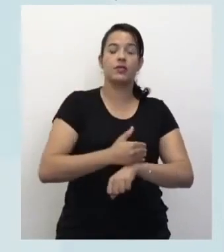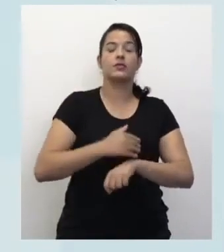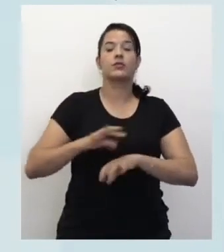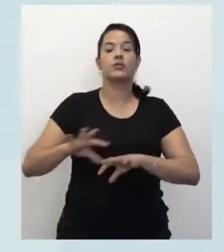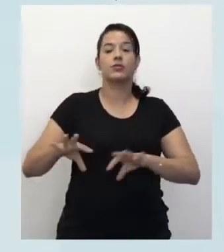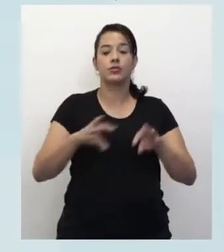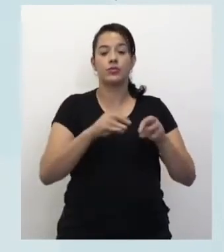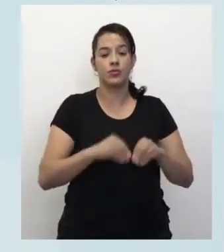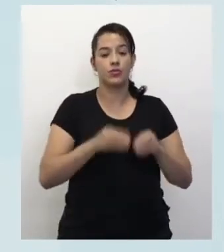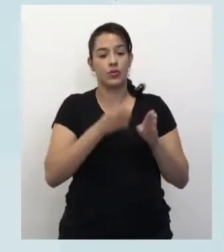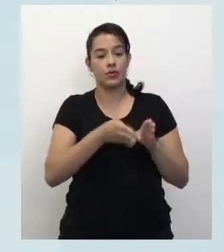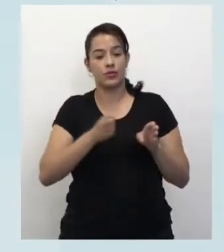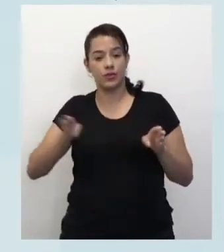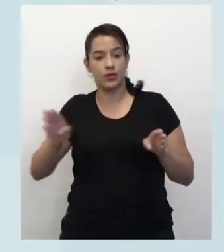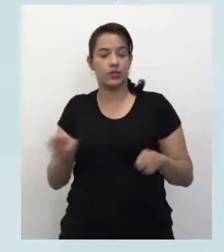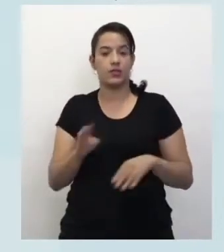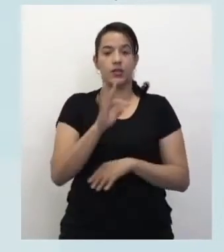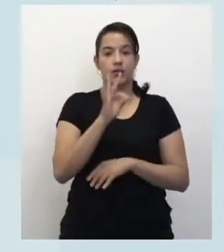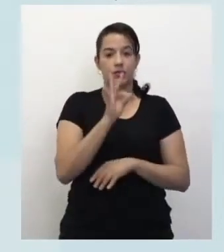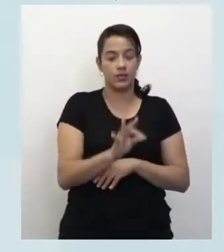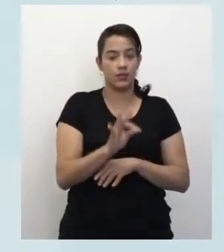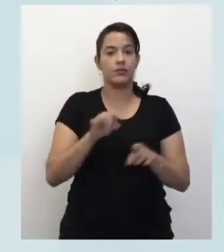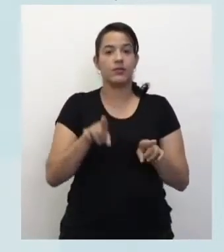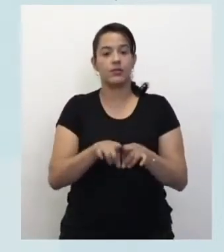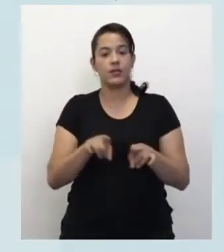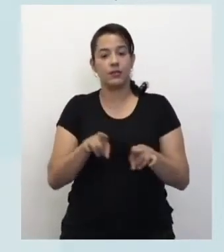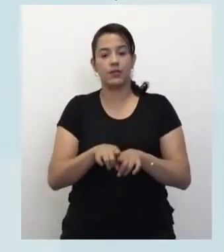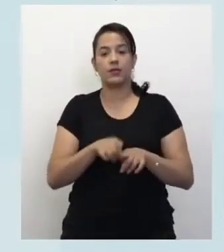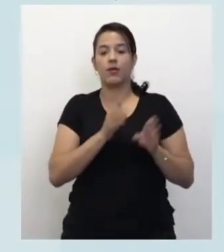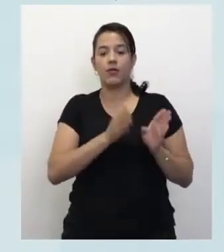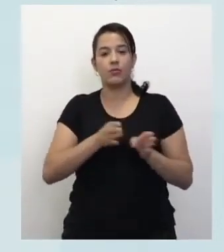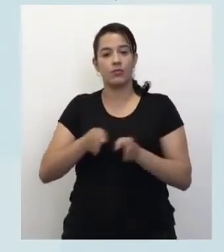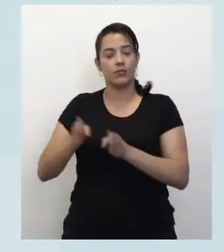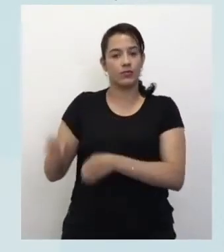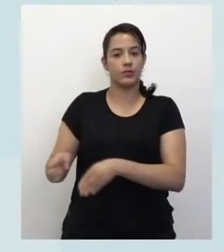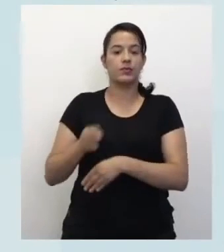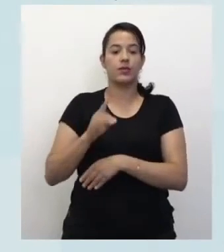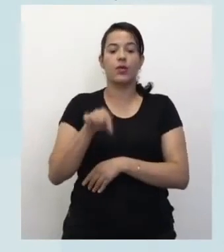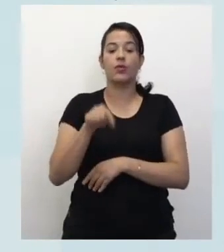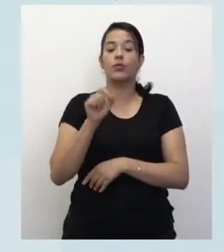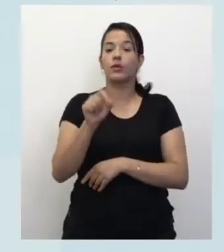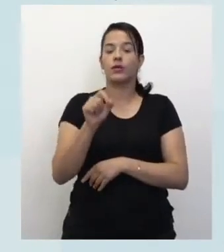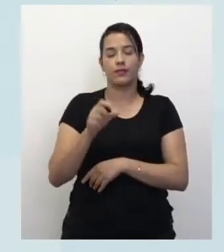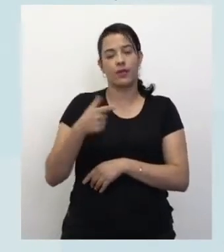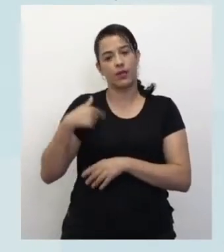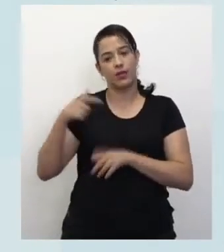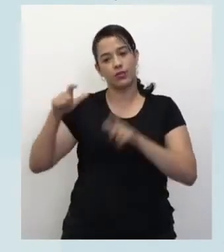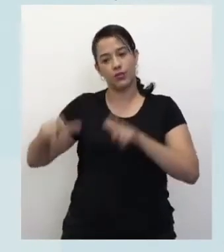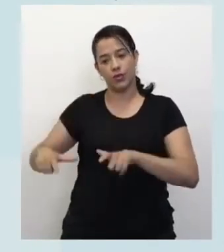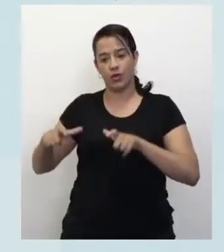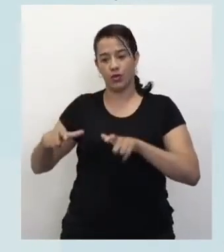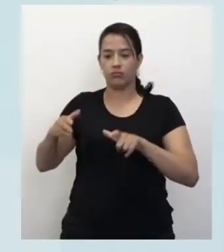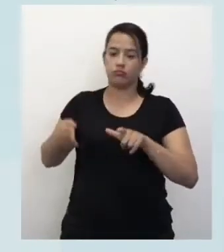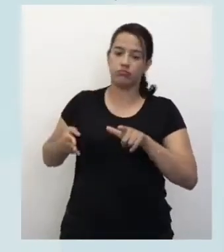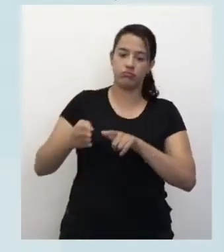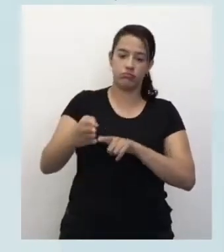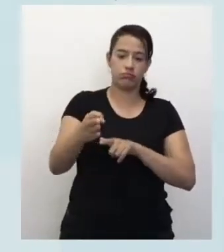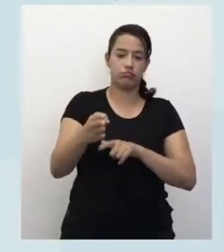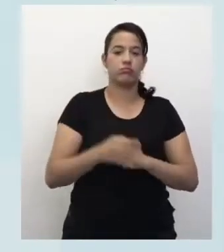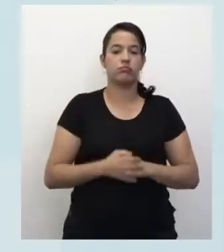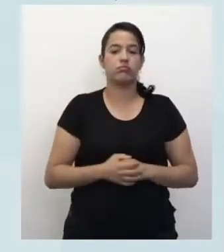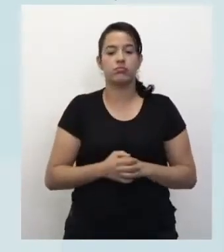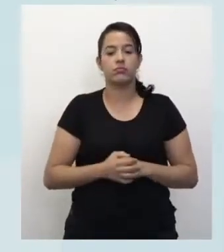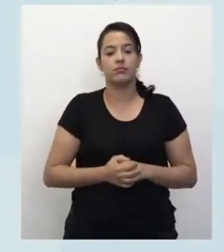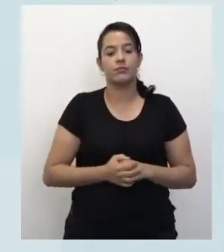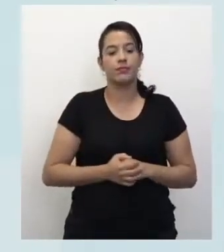proporcionalidade, né, em relação Sim. ao tempo e obedece à proporcionalidade aí em relação a quê? Em relação ao deslocamento também. Vou limpar aqui